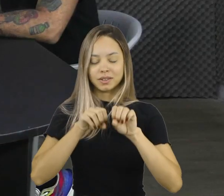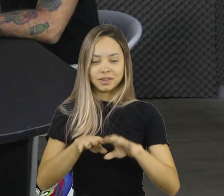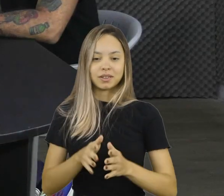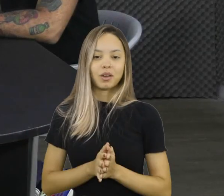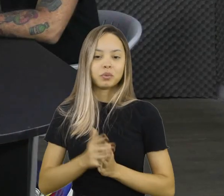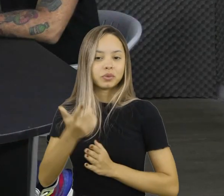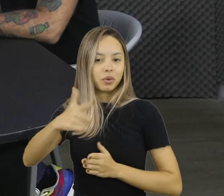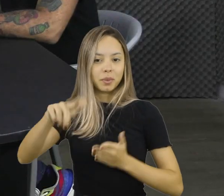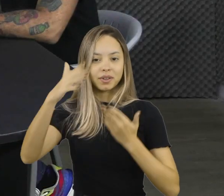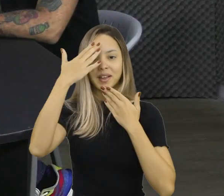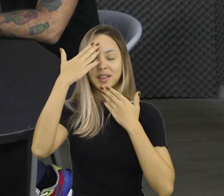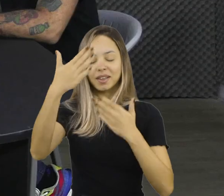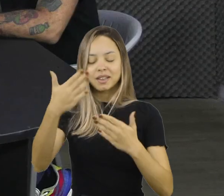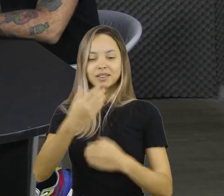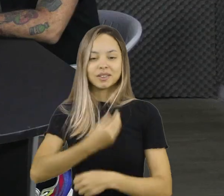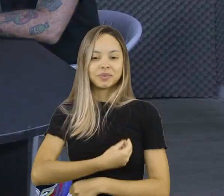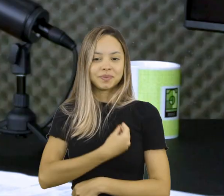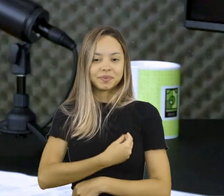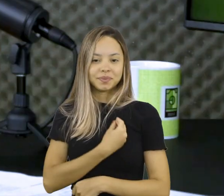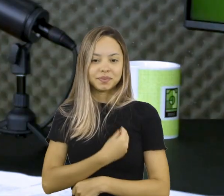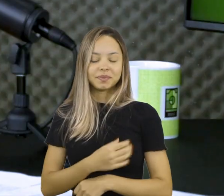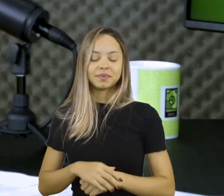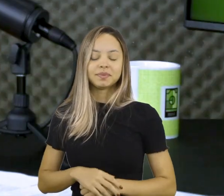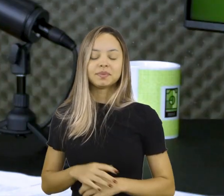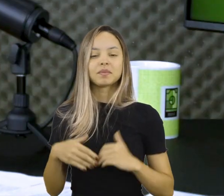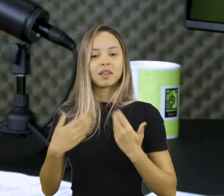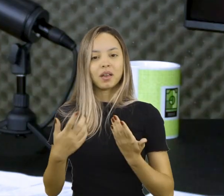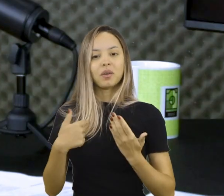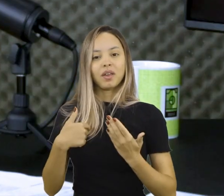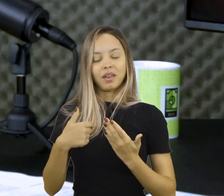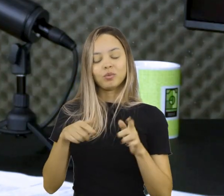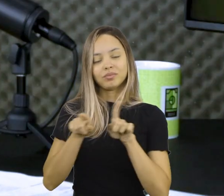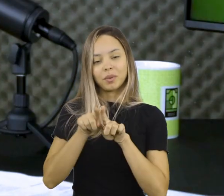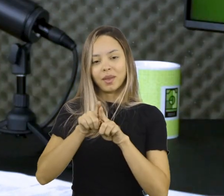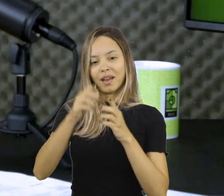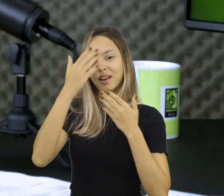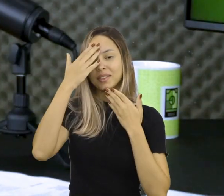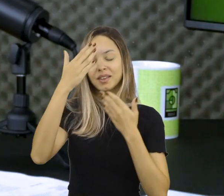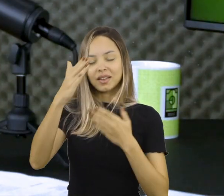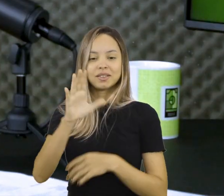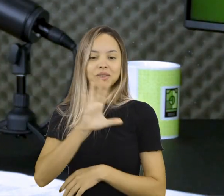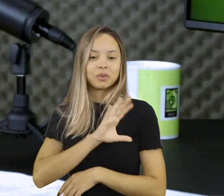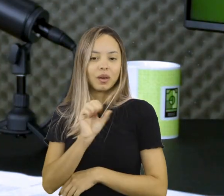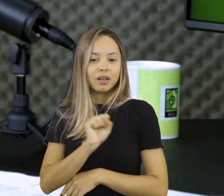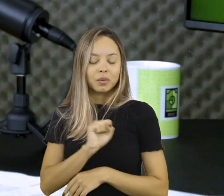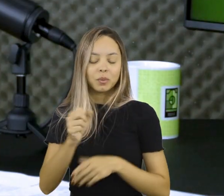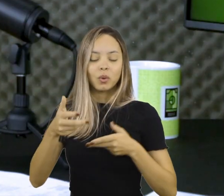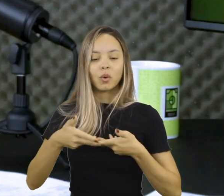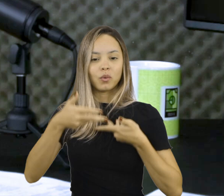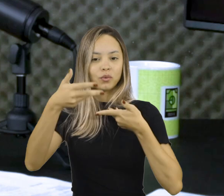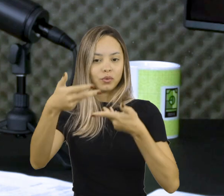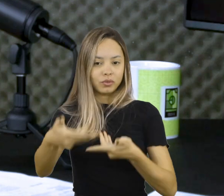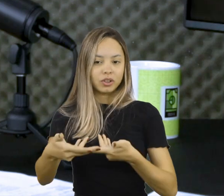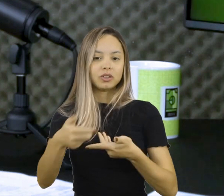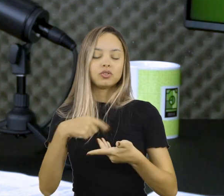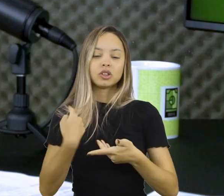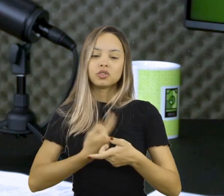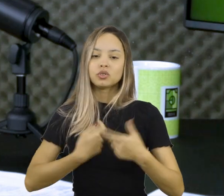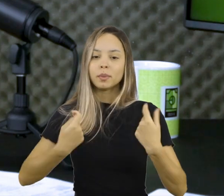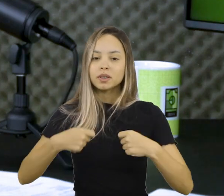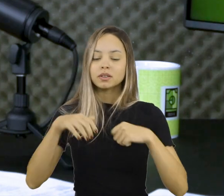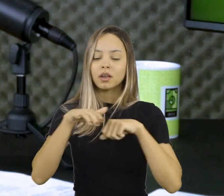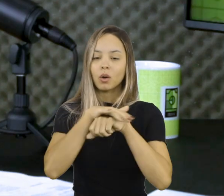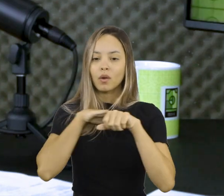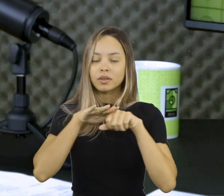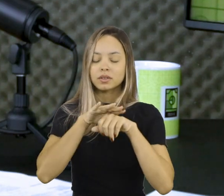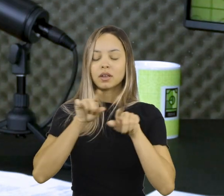agradeço sua presença Eu que agradeço a convites como esse eu acho que a gente precisa conversar muito é